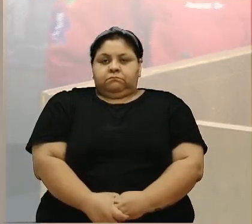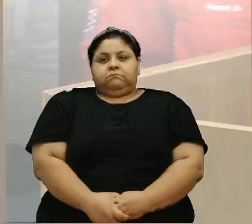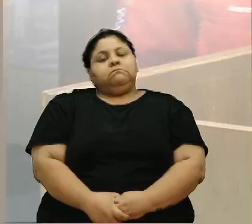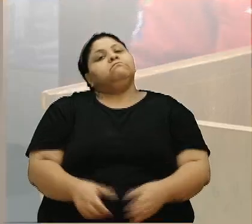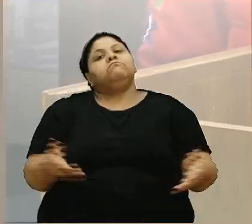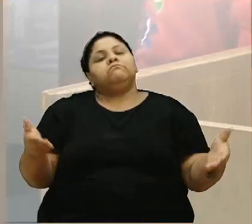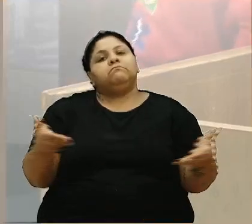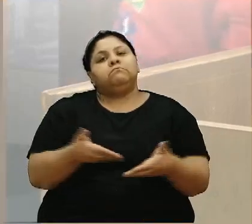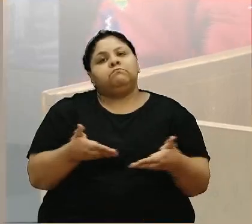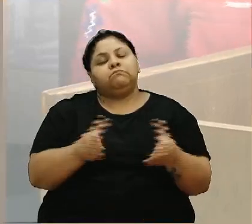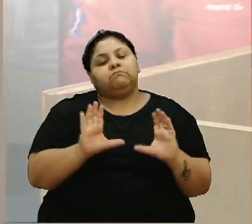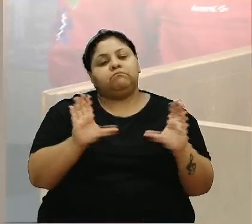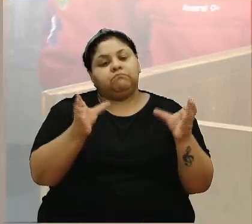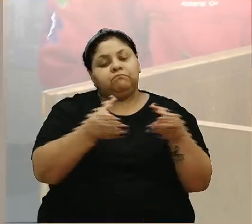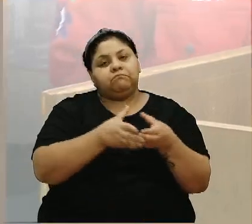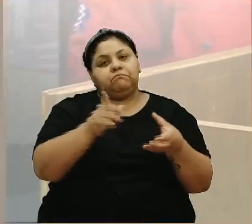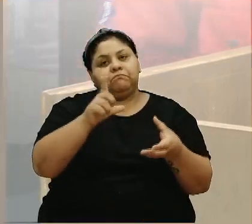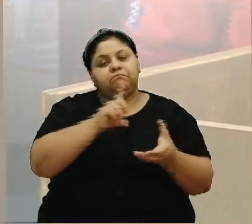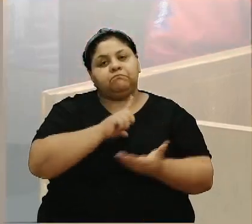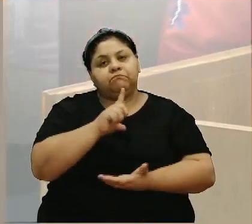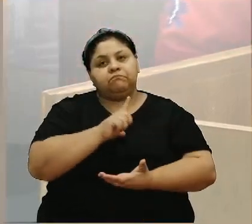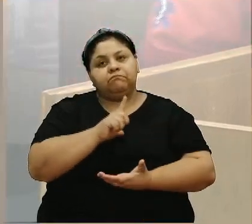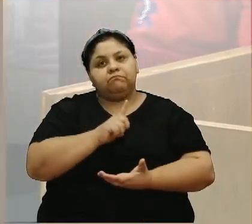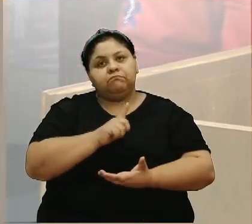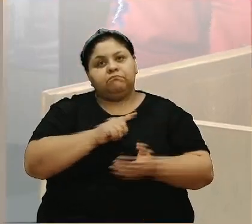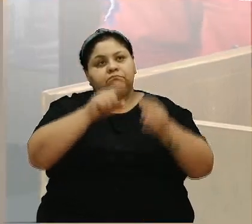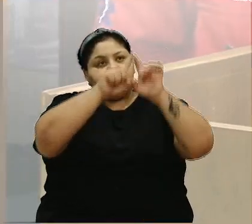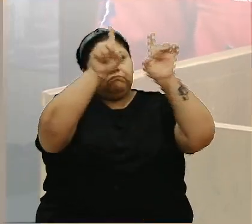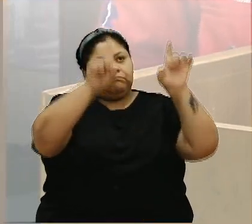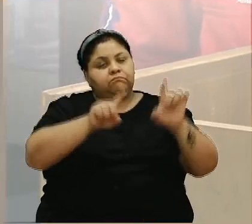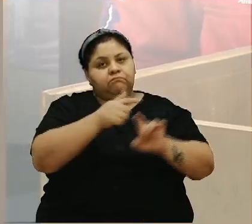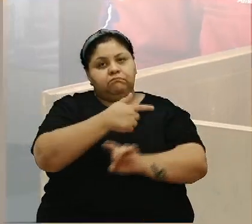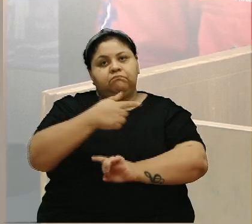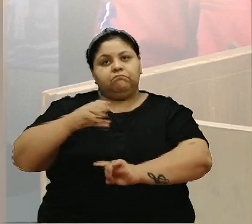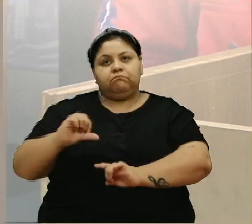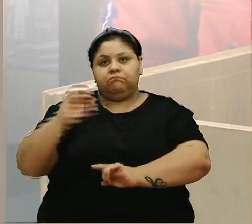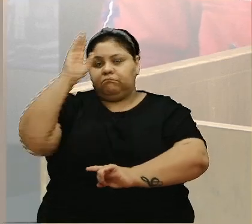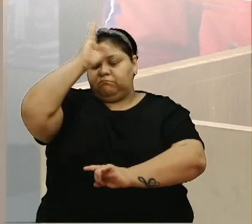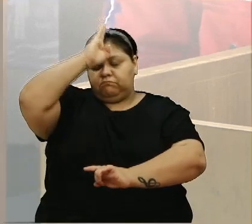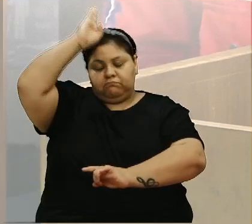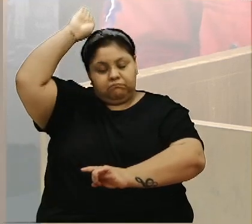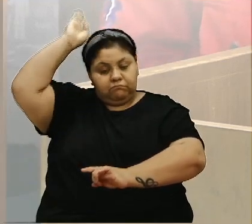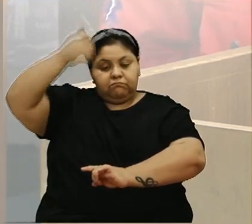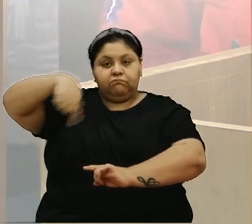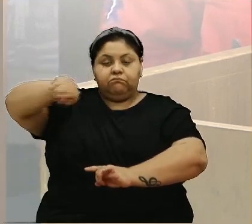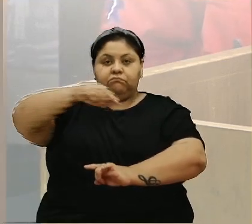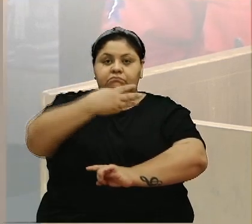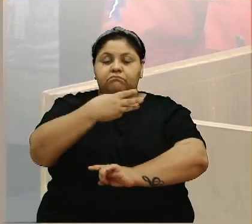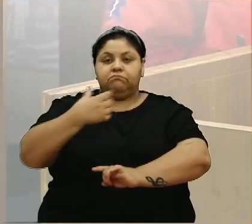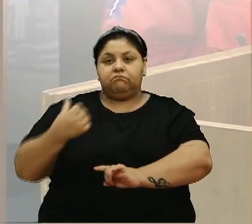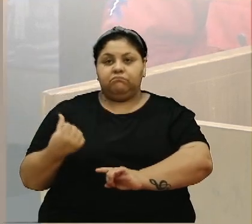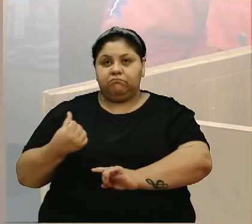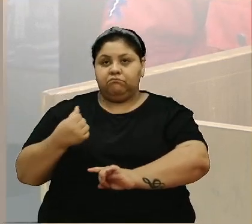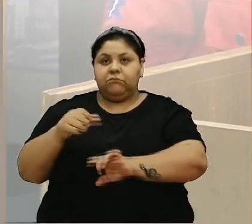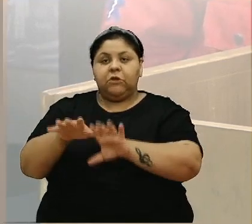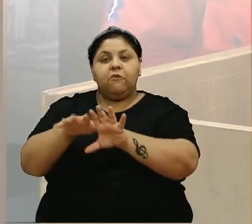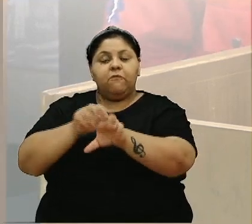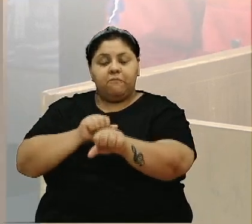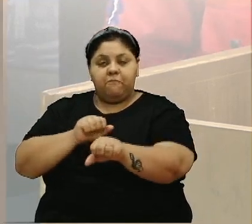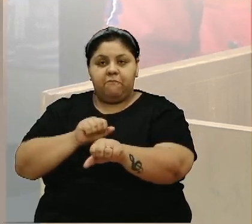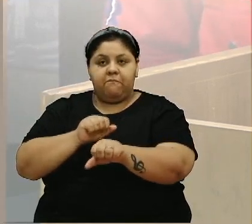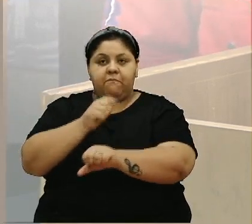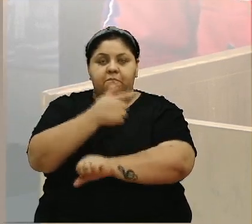Hoje a nossa corporação possui um quadro de 79 bombeiros, onde estamos com 36 em formação.